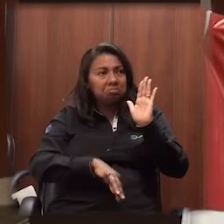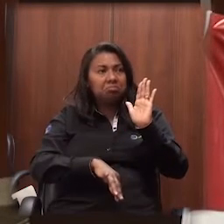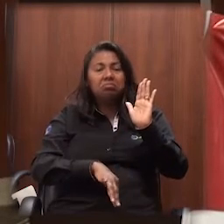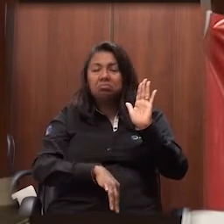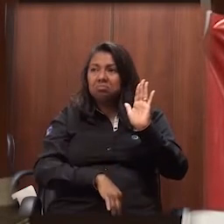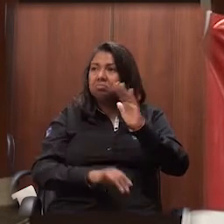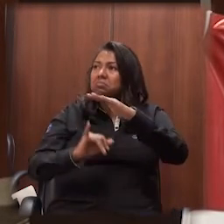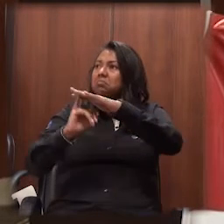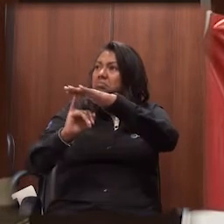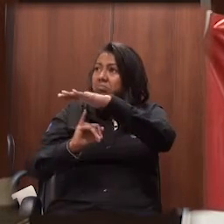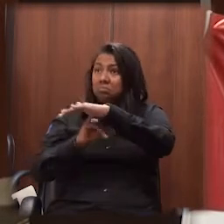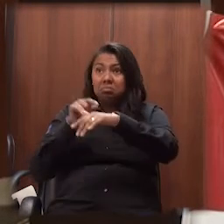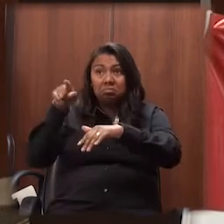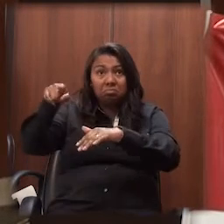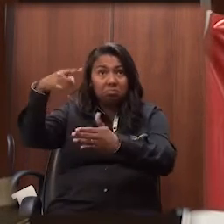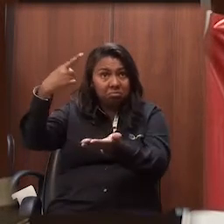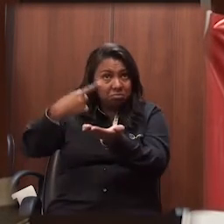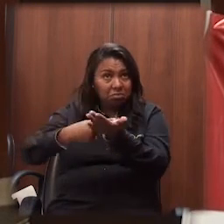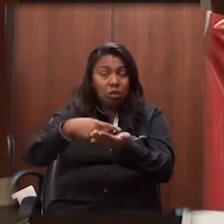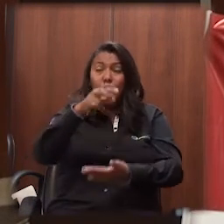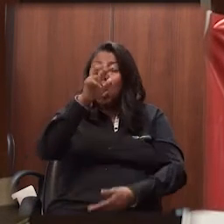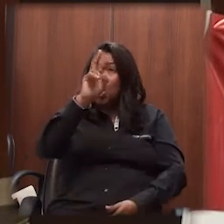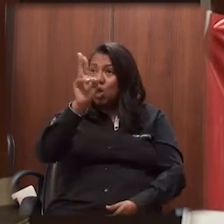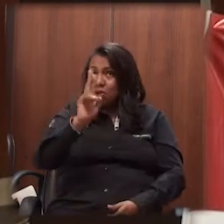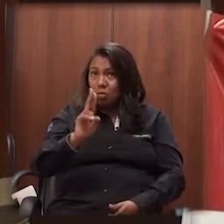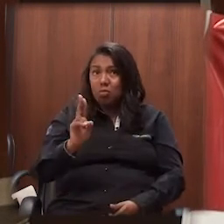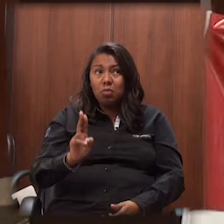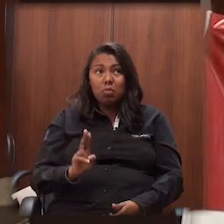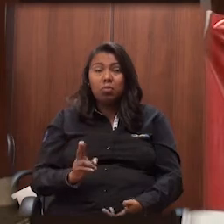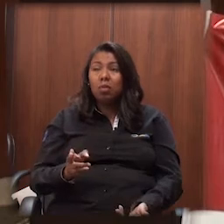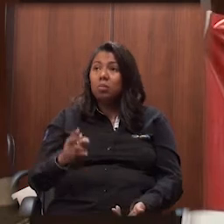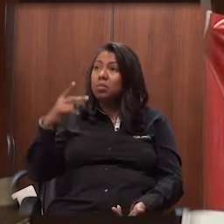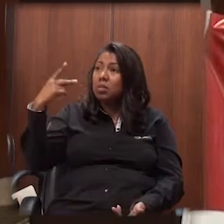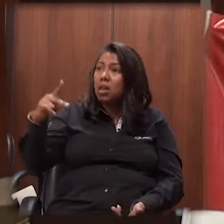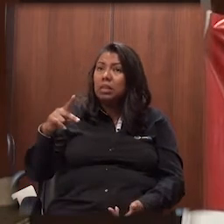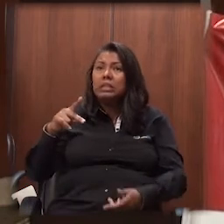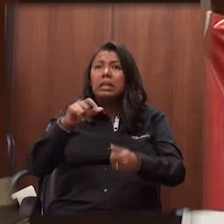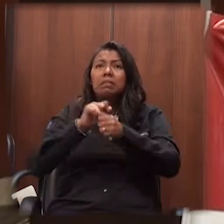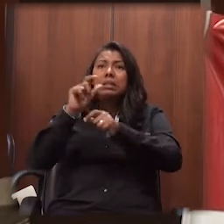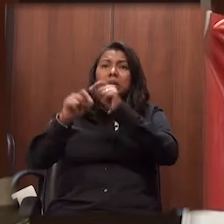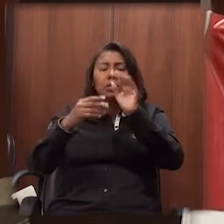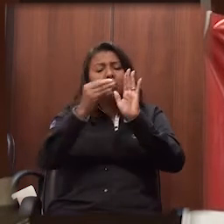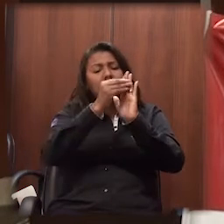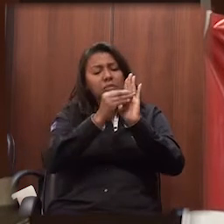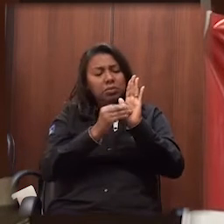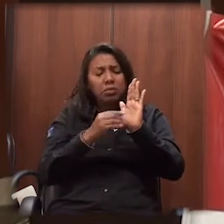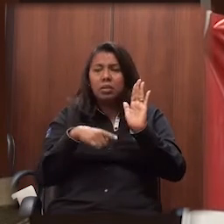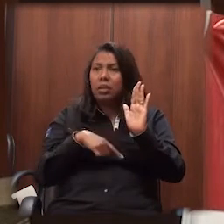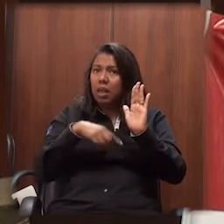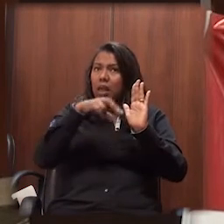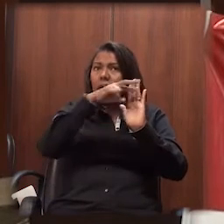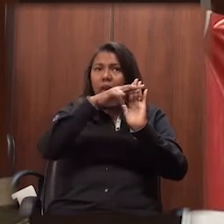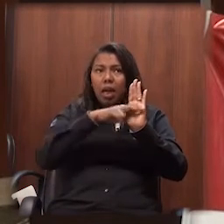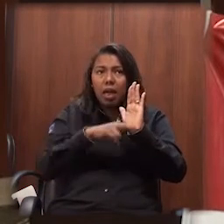instituições, sim, nomina tarefas a serem executadas, oferece diretrizes,